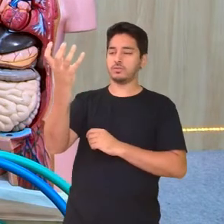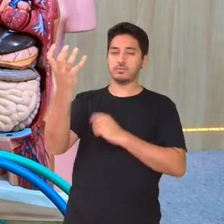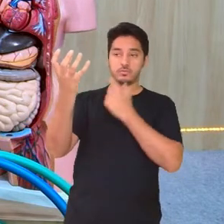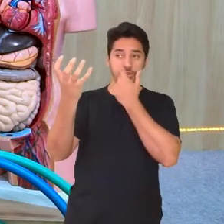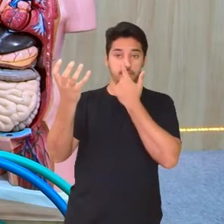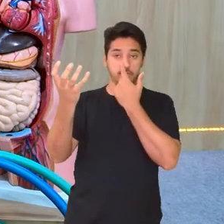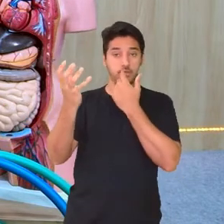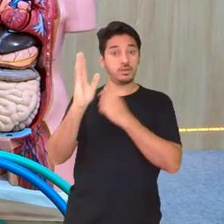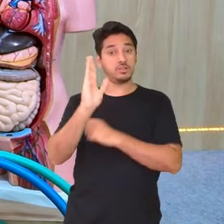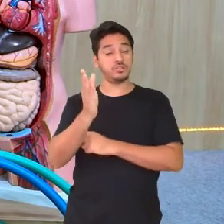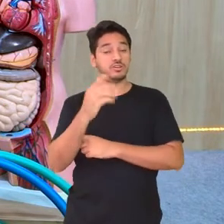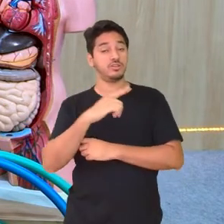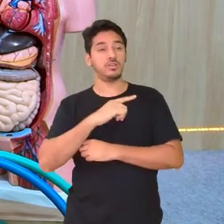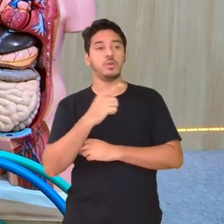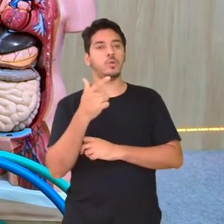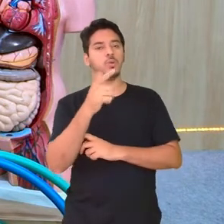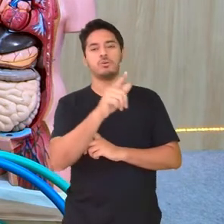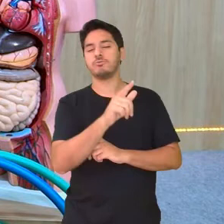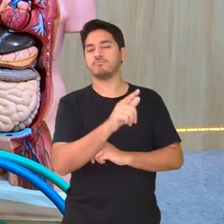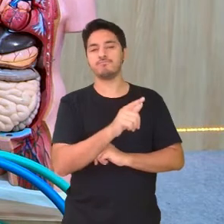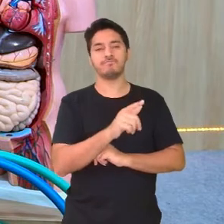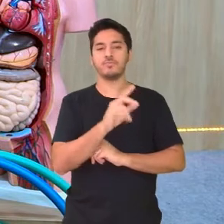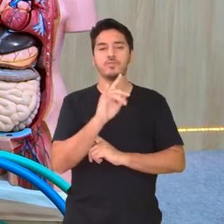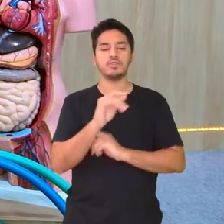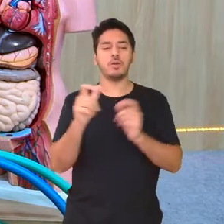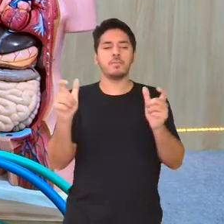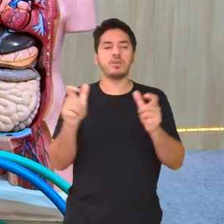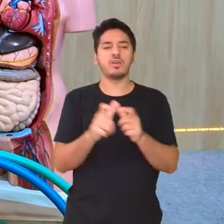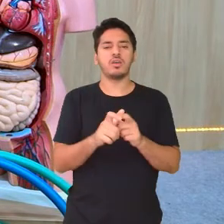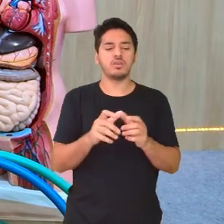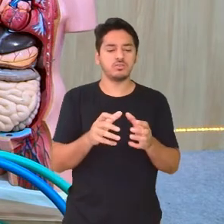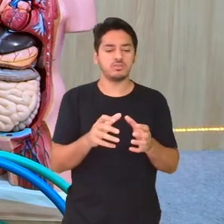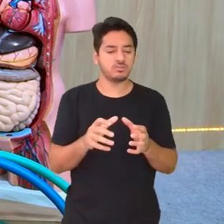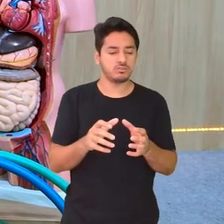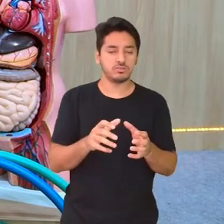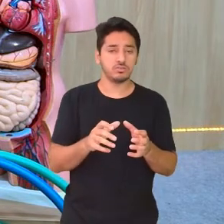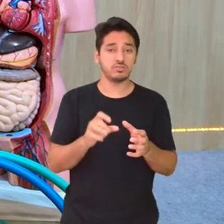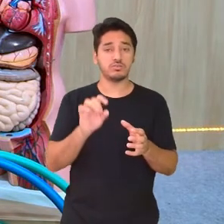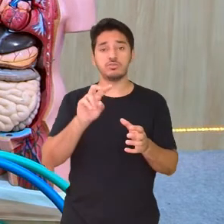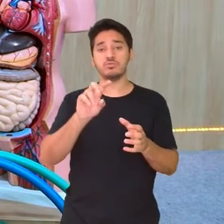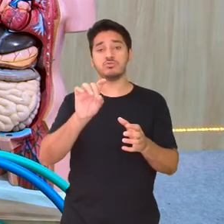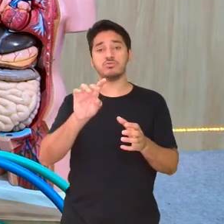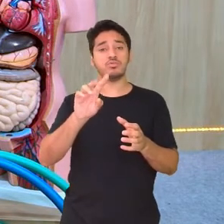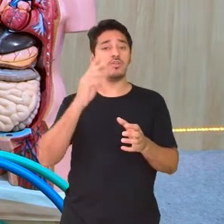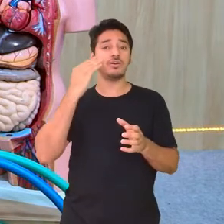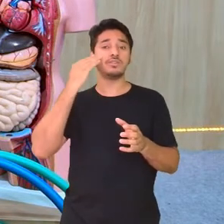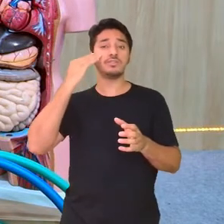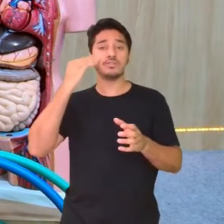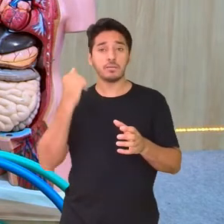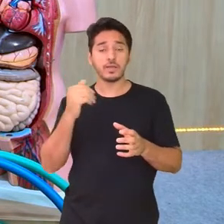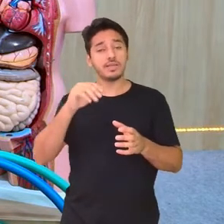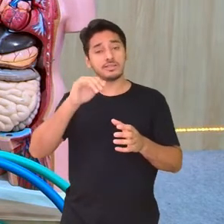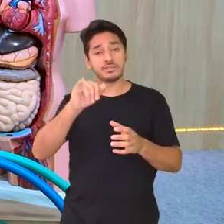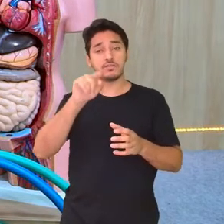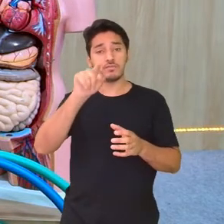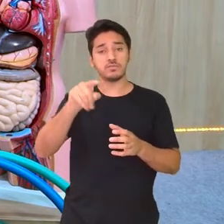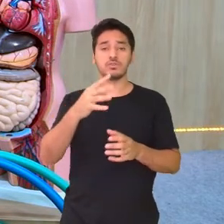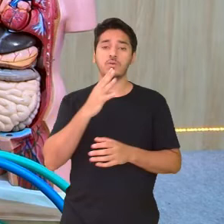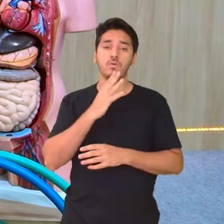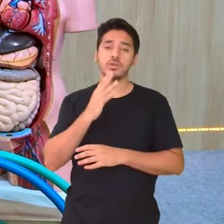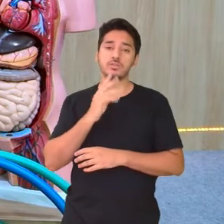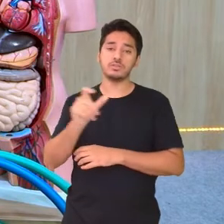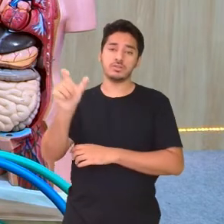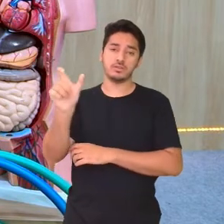mas já tem outros que esse daqui vai ser pequeno. Então, você só vai ter essa propriedade se você conhece